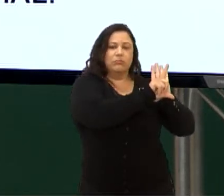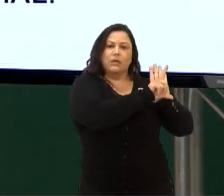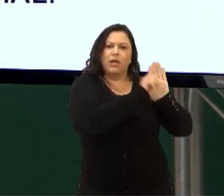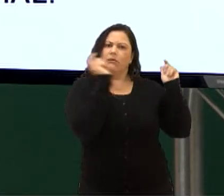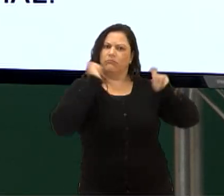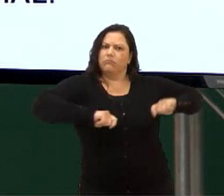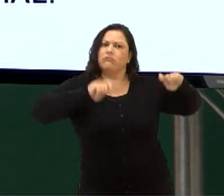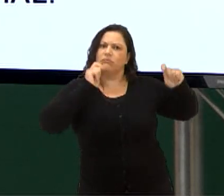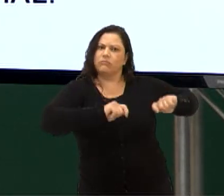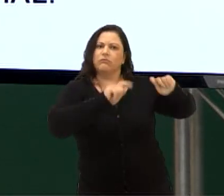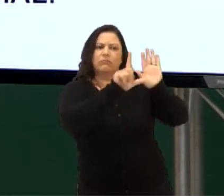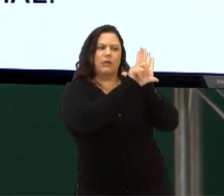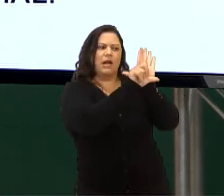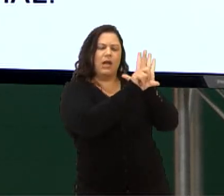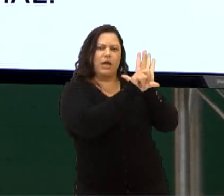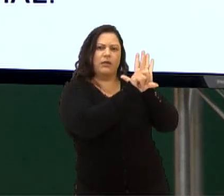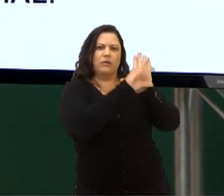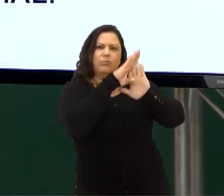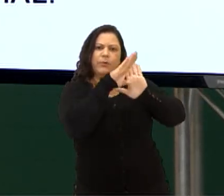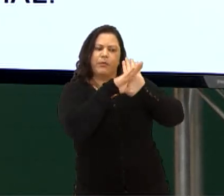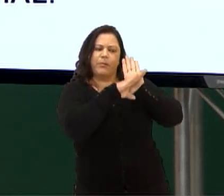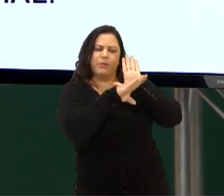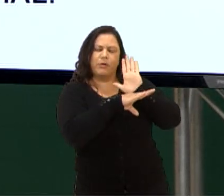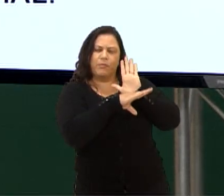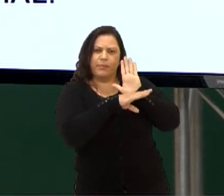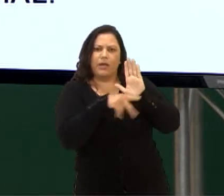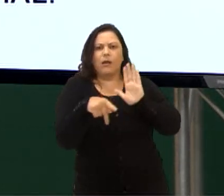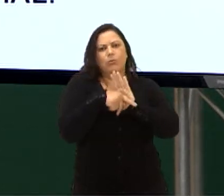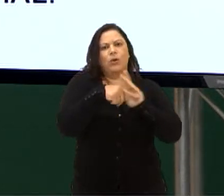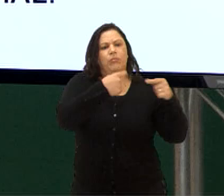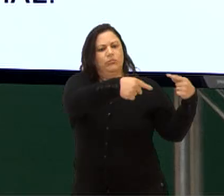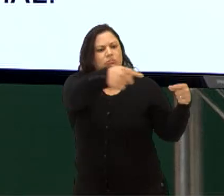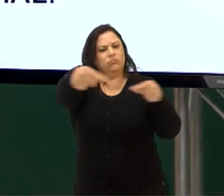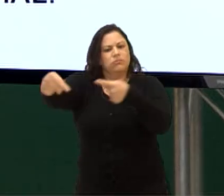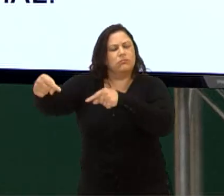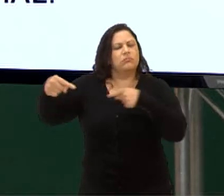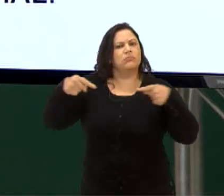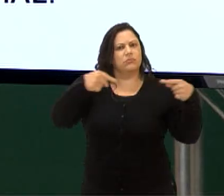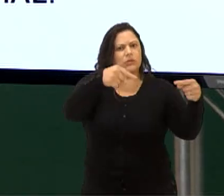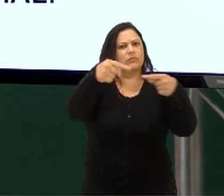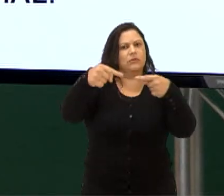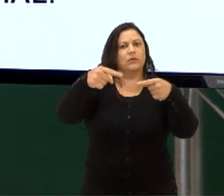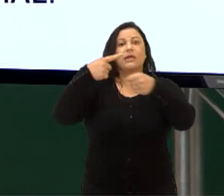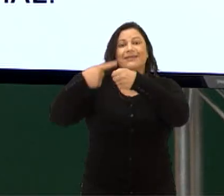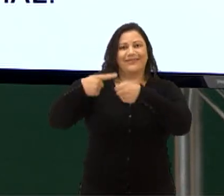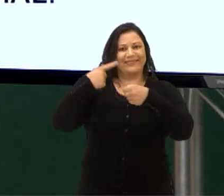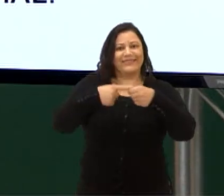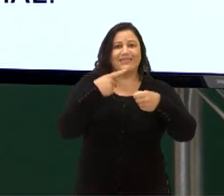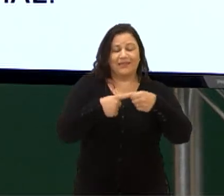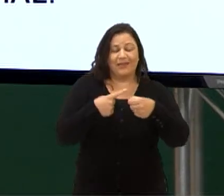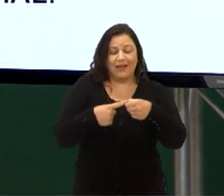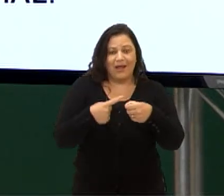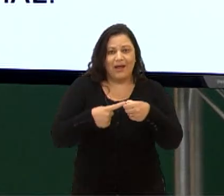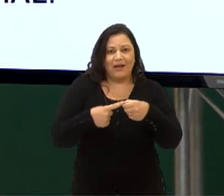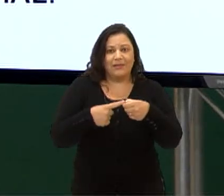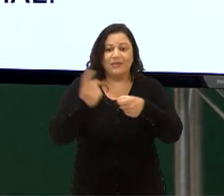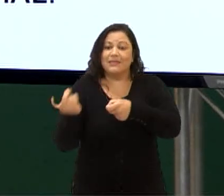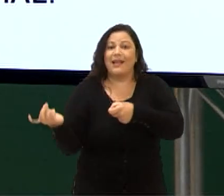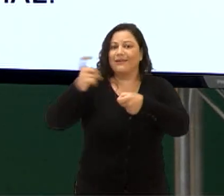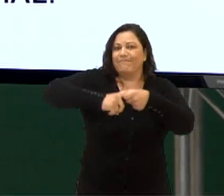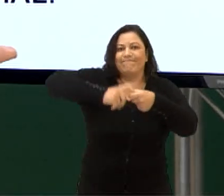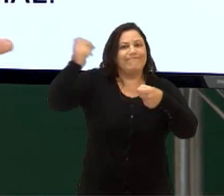seu próprio regime político, tá? Então, as cidades, elas não